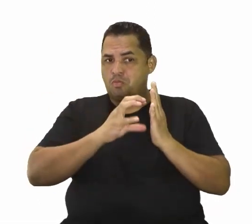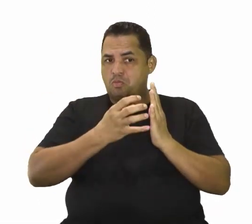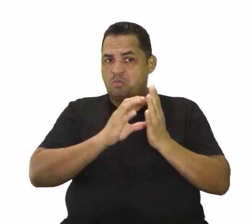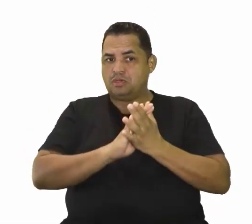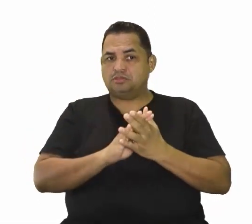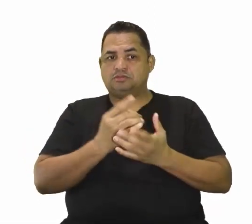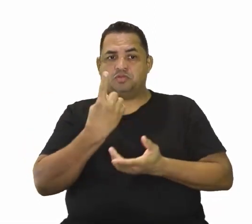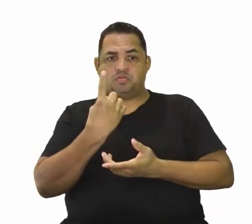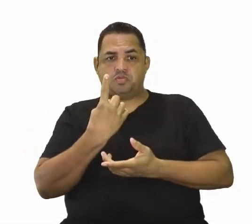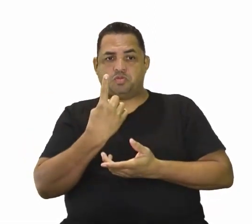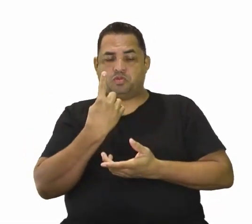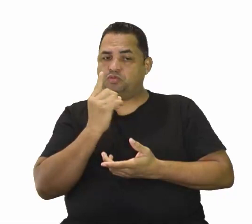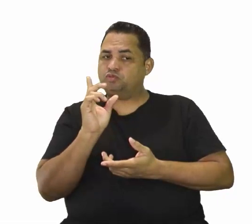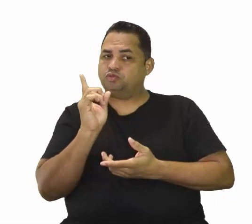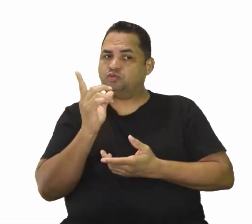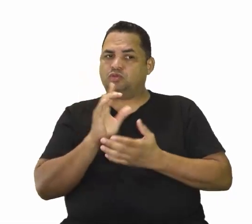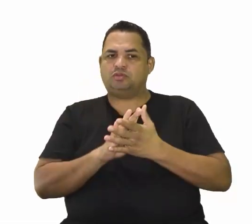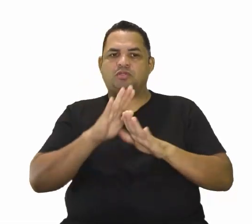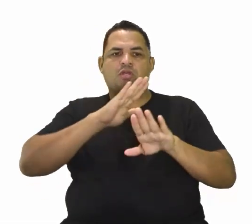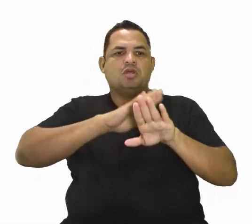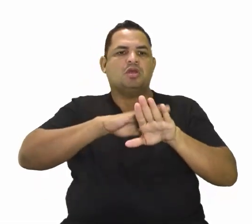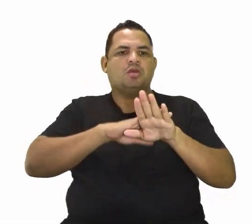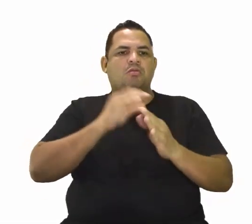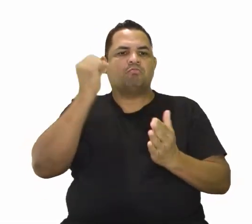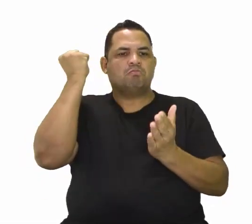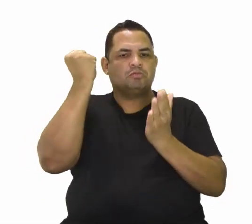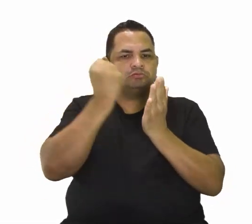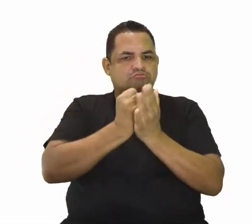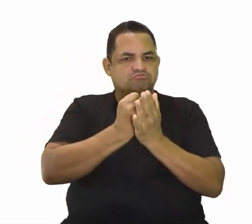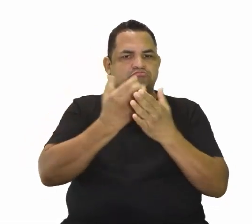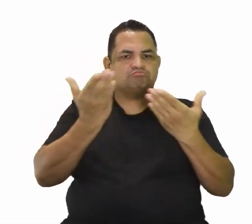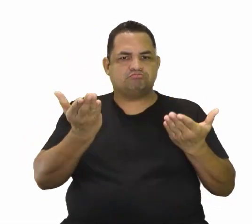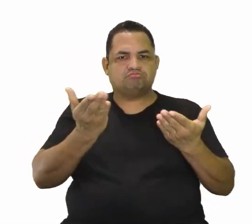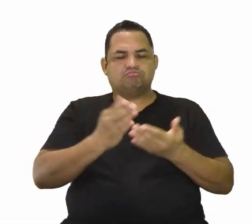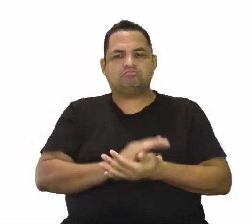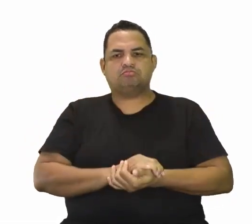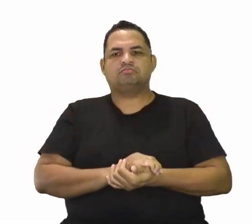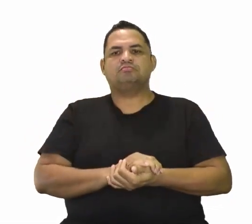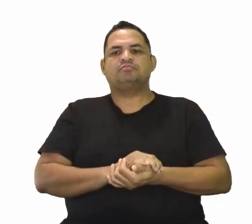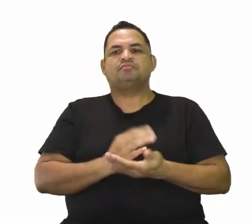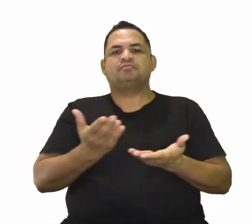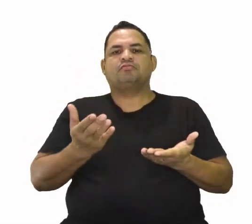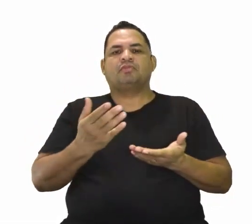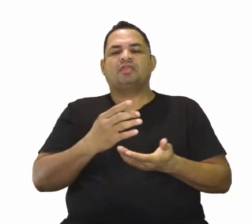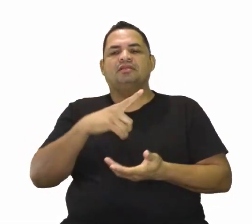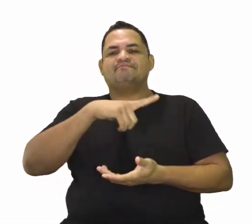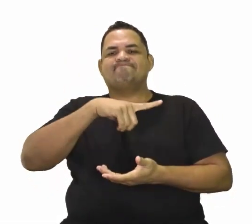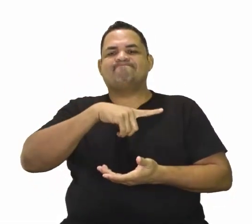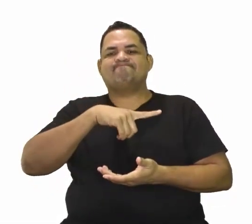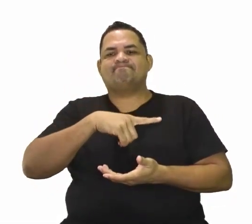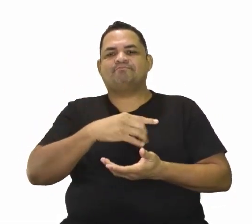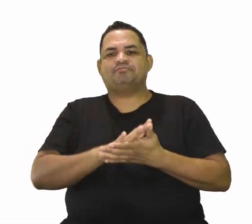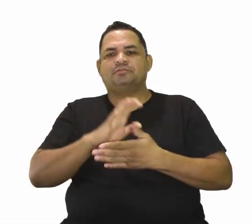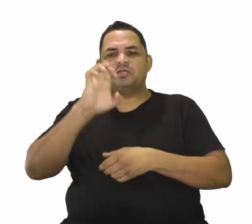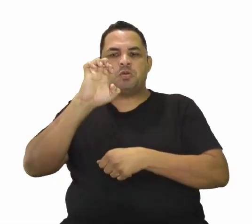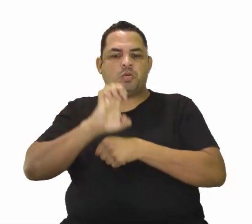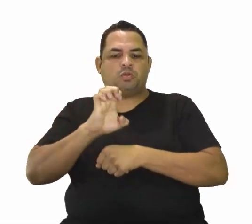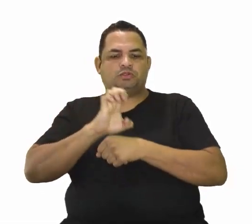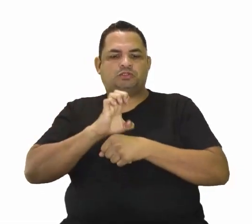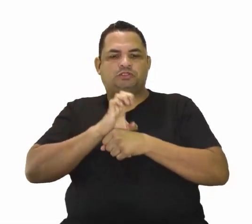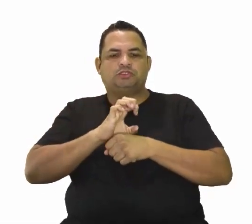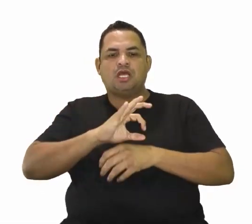único, vocês estão percebendo, a ideologia oficial, aí eu tenho também o